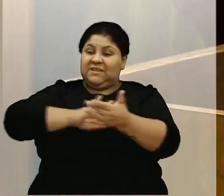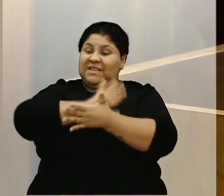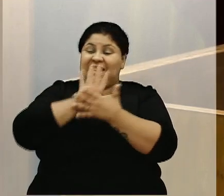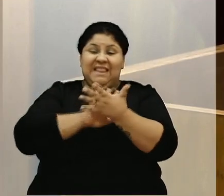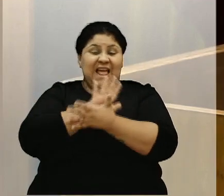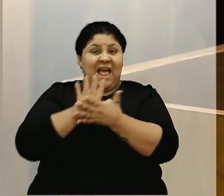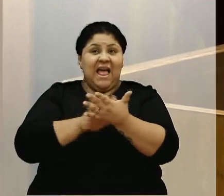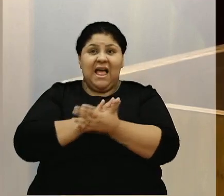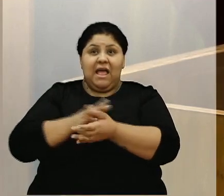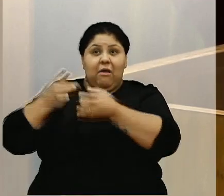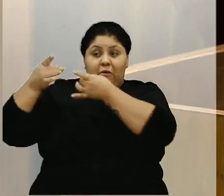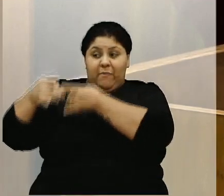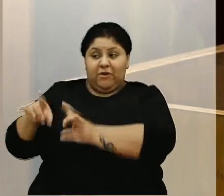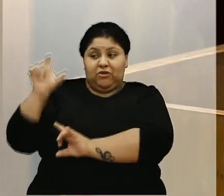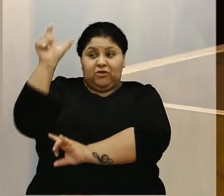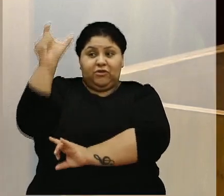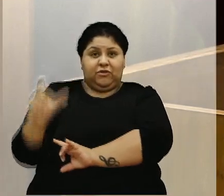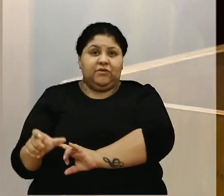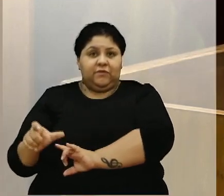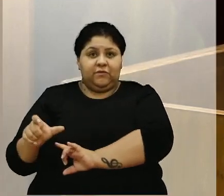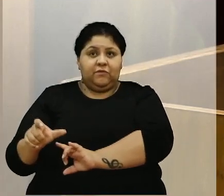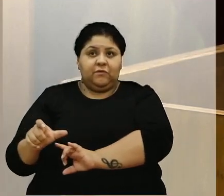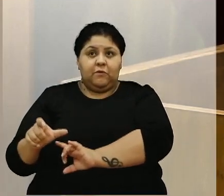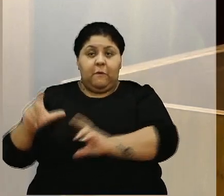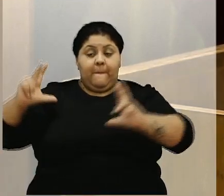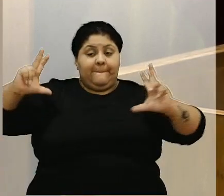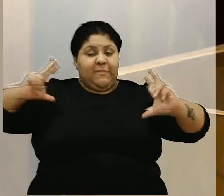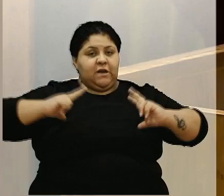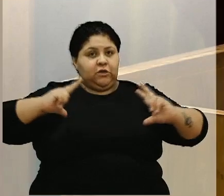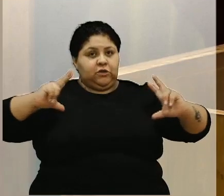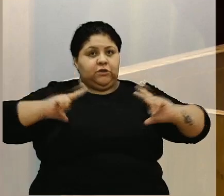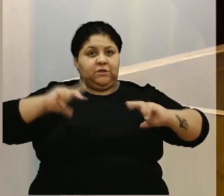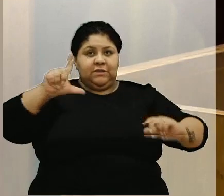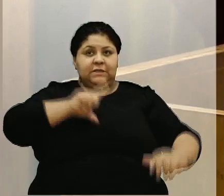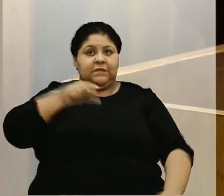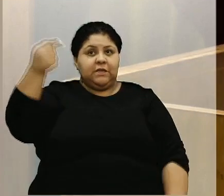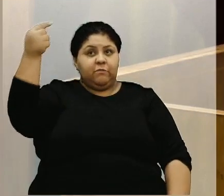venha prejudicar uma pessoa, que é algo pessoal.